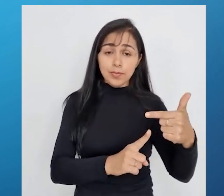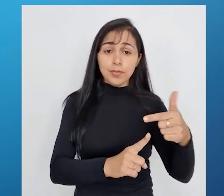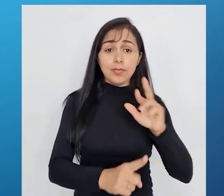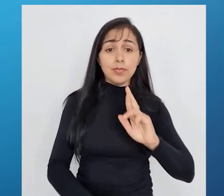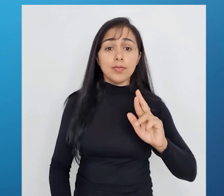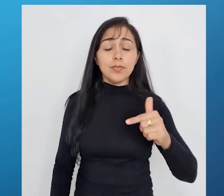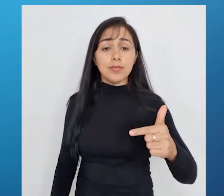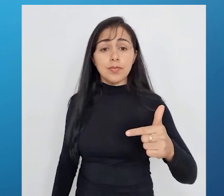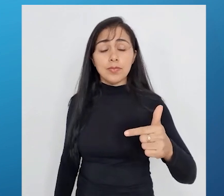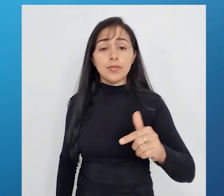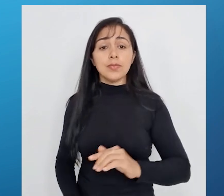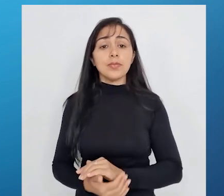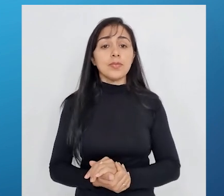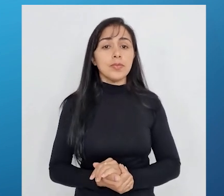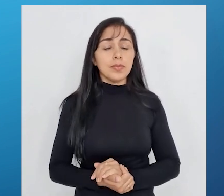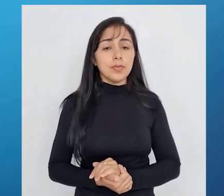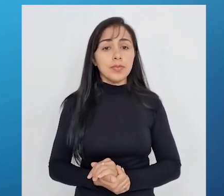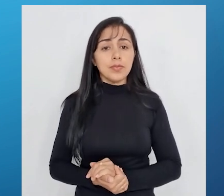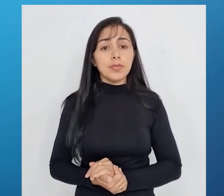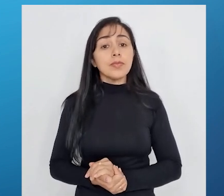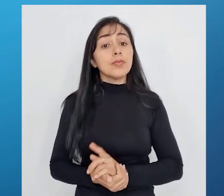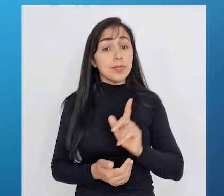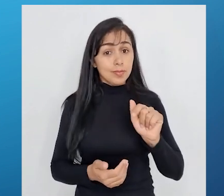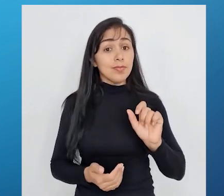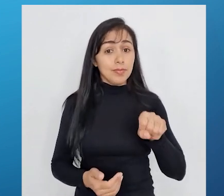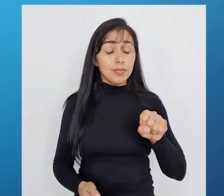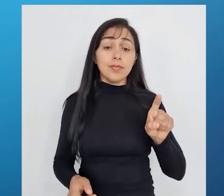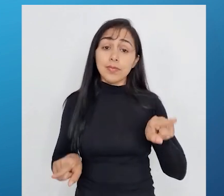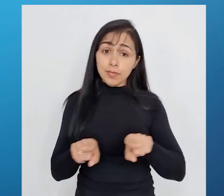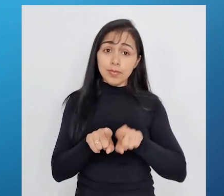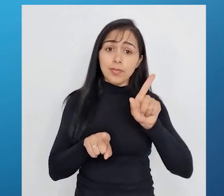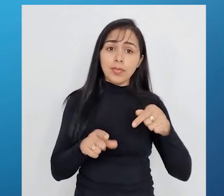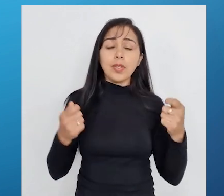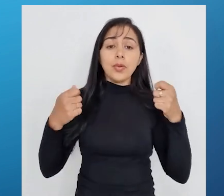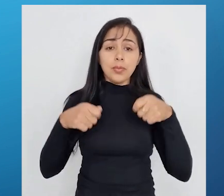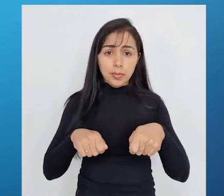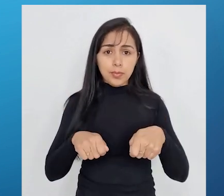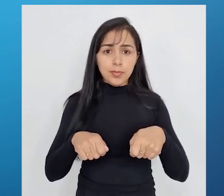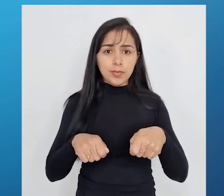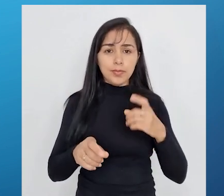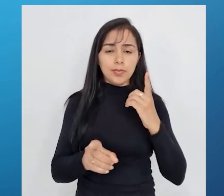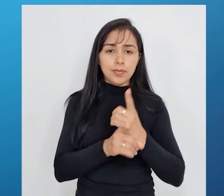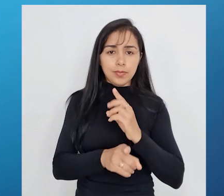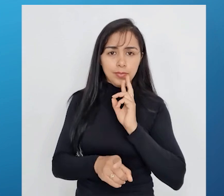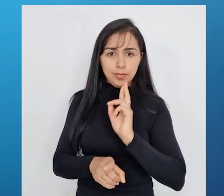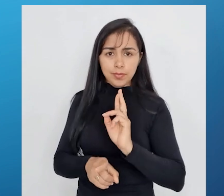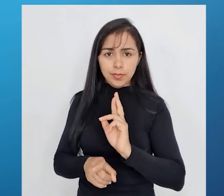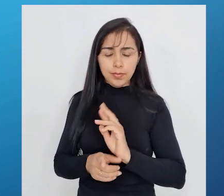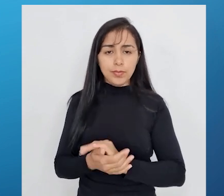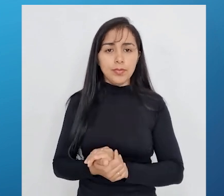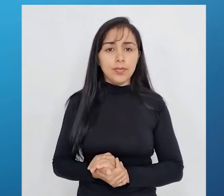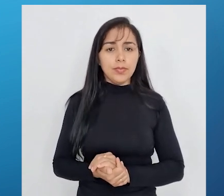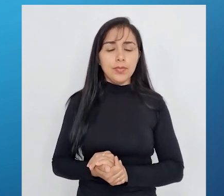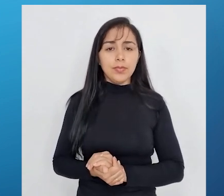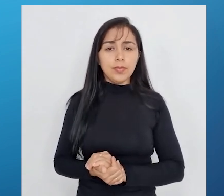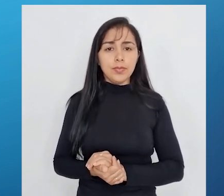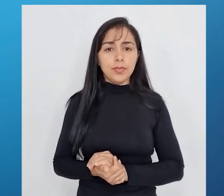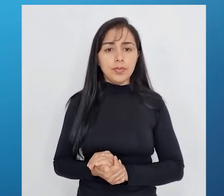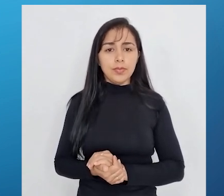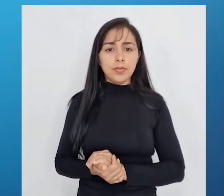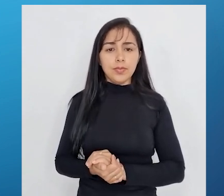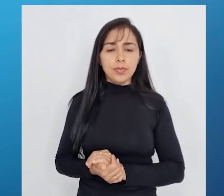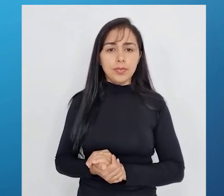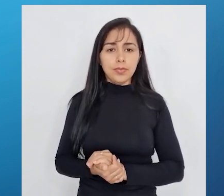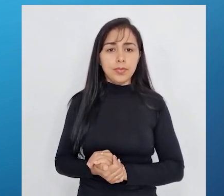menos 2. Então, essa é uma solução que é válida. Vamos ver o que acontece se o